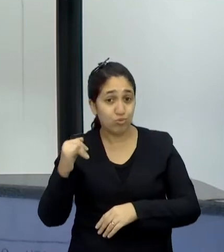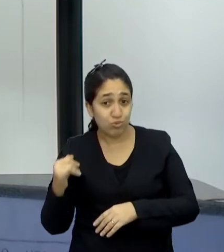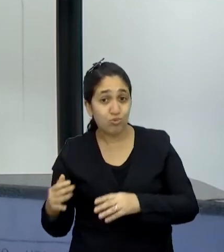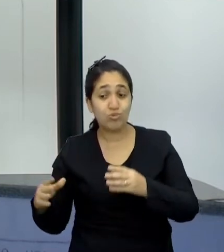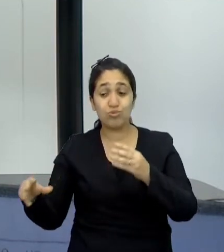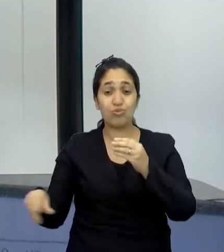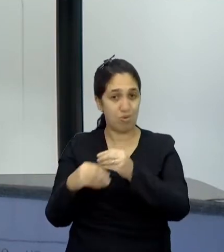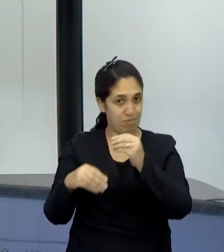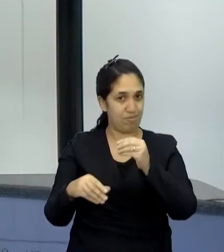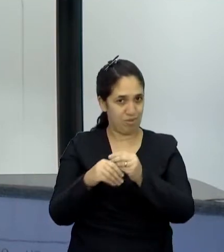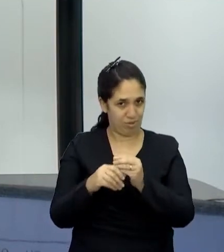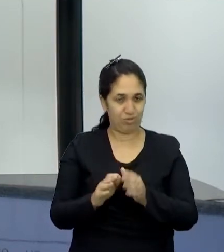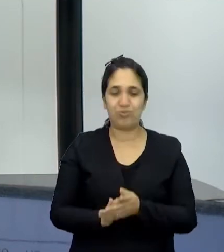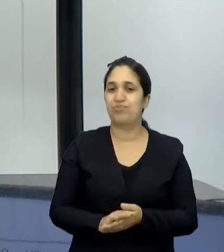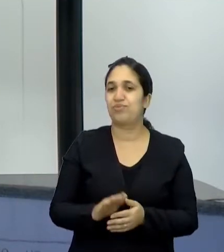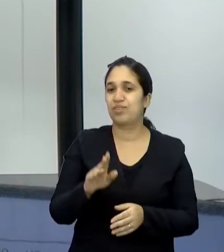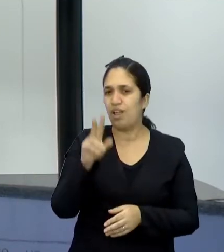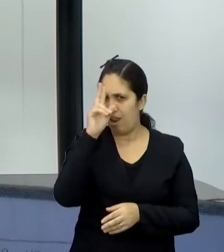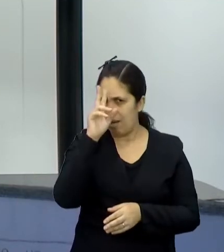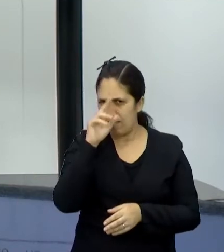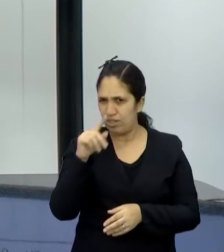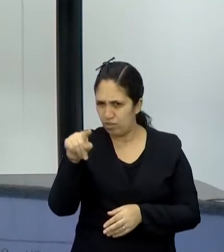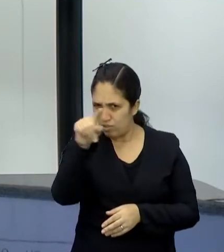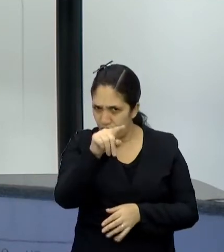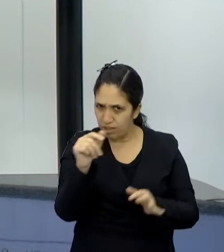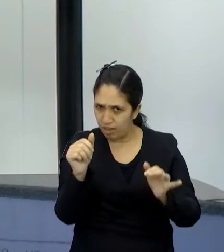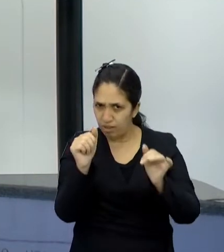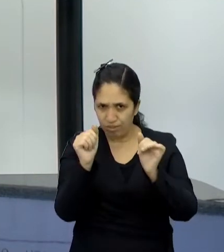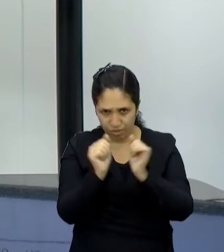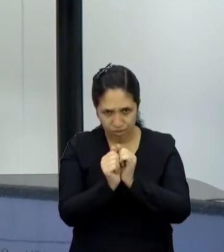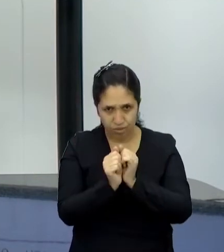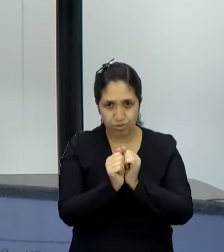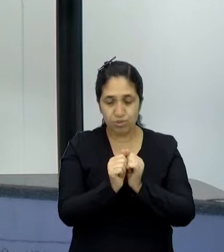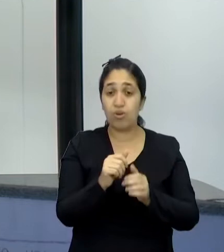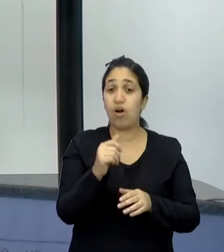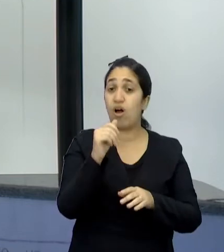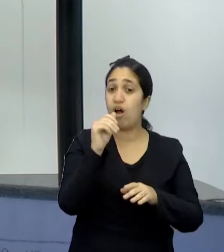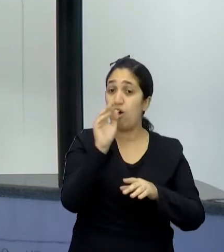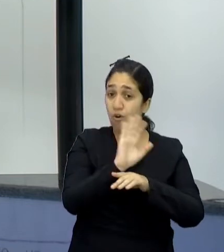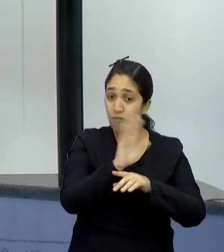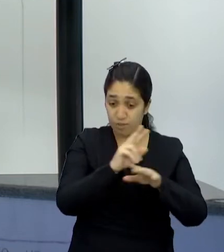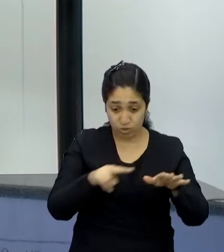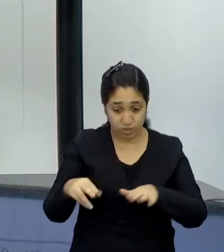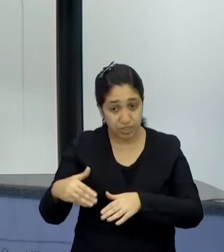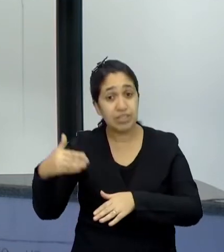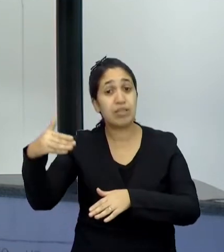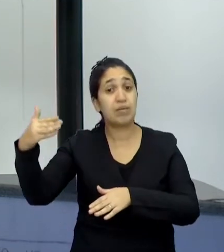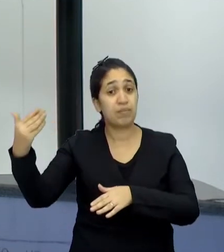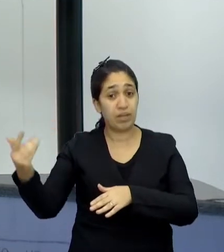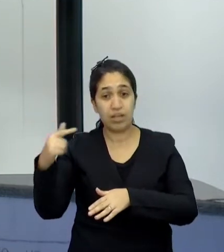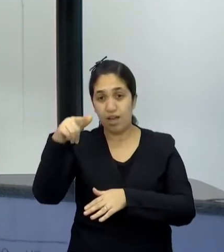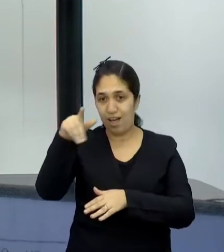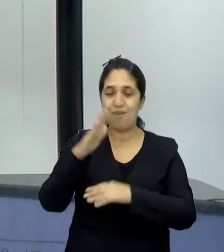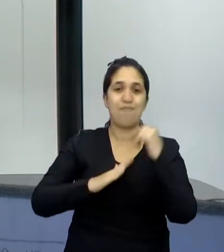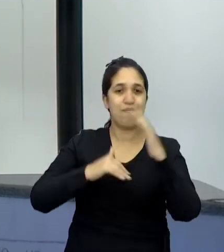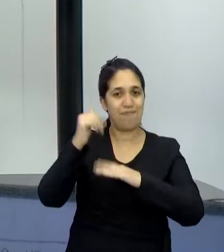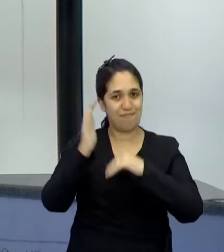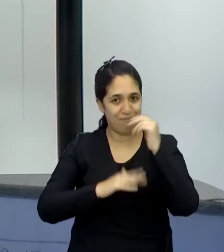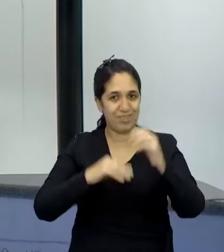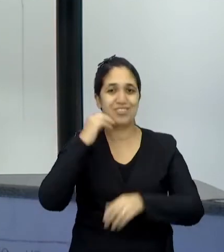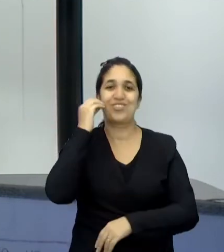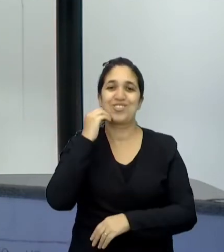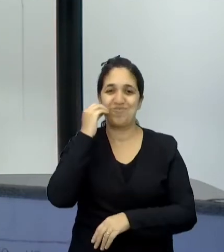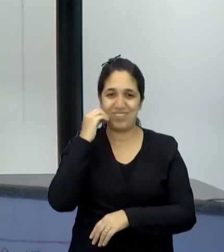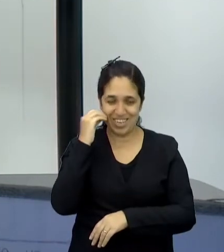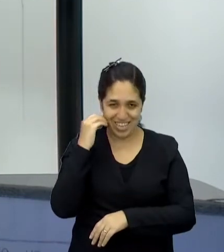Combinado? Então, ó, lembrando aí, vocês que estão aí com a gente, no próximo vídeo dessa semana a gente vai fazer uma prática experimental, beleza? Não